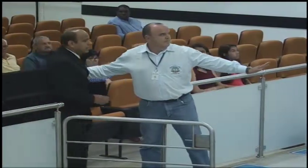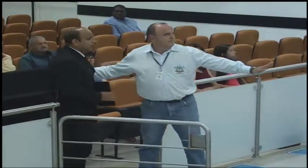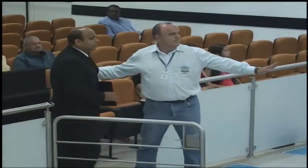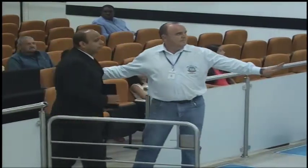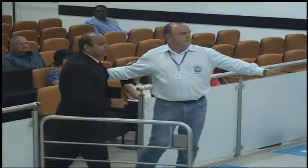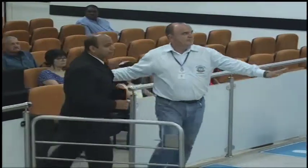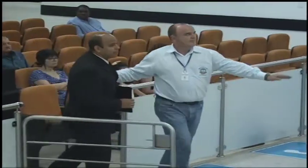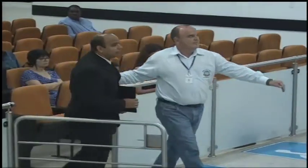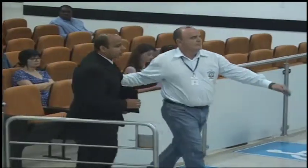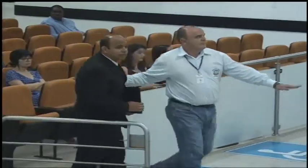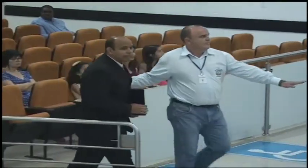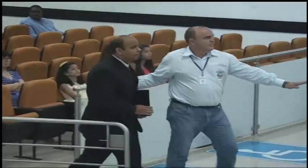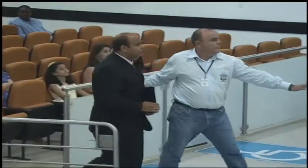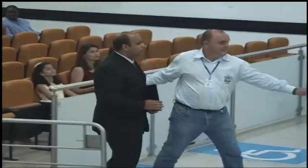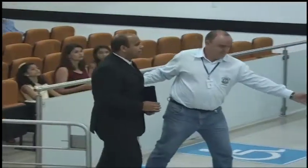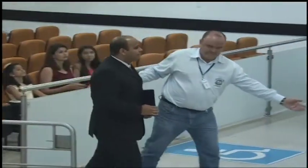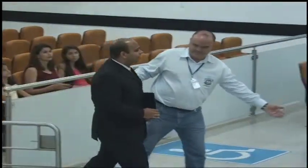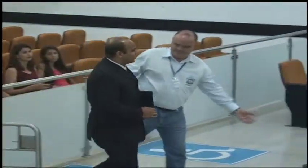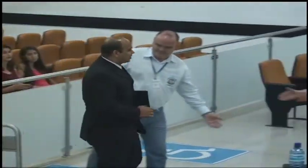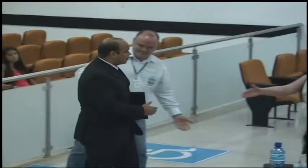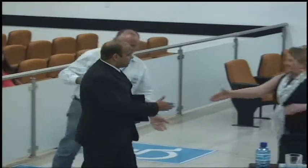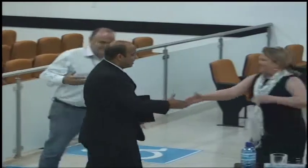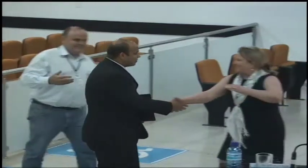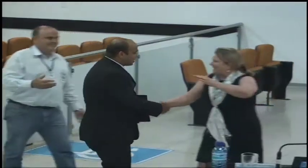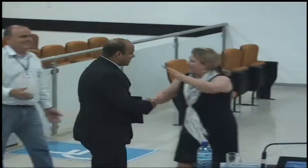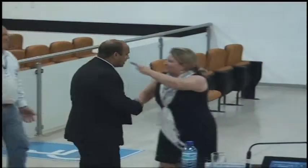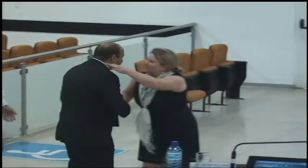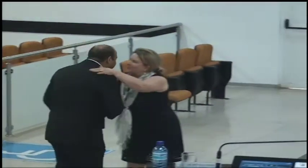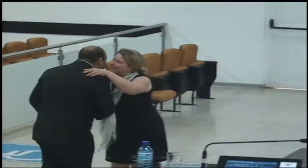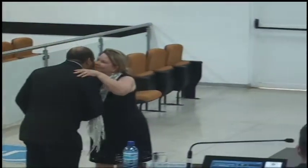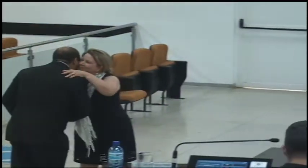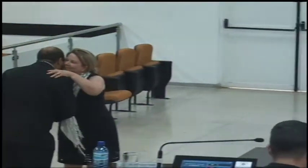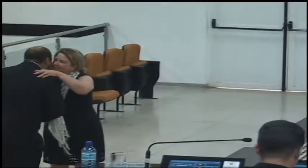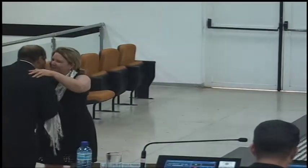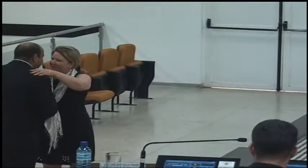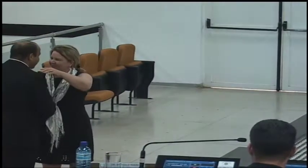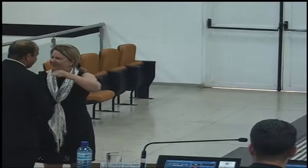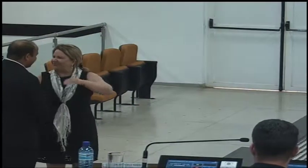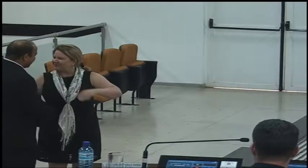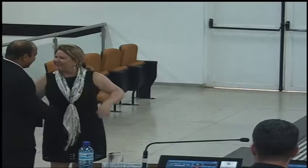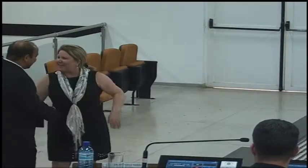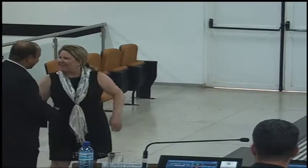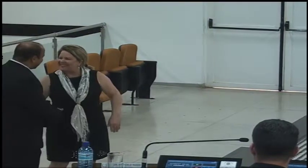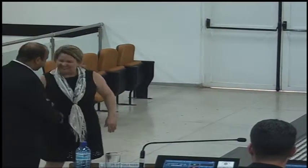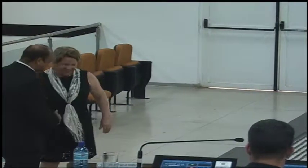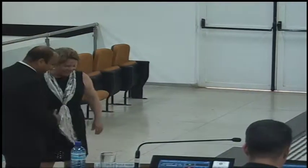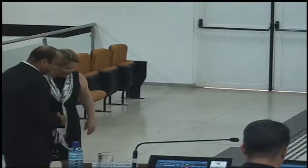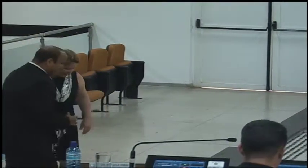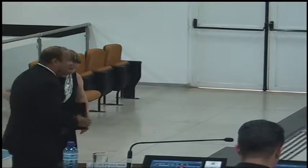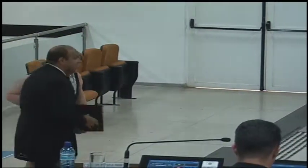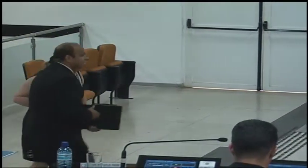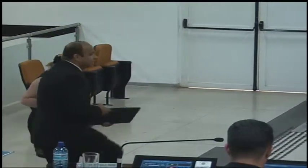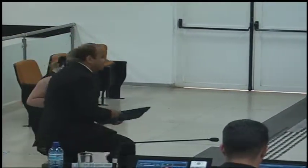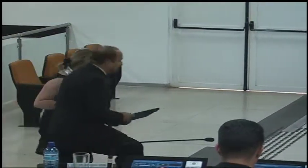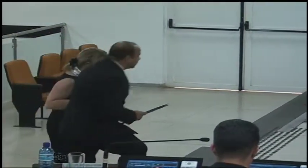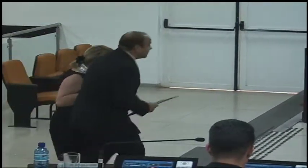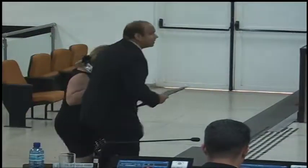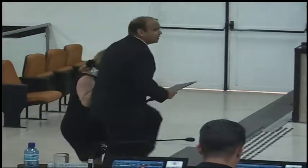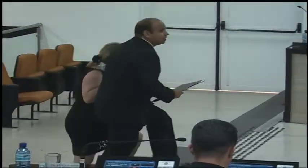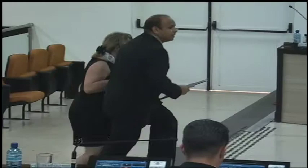Que irá discorrer sobre o projeto Afeto na Infância, você afinado com seu filho.